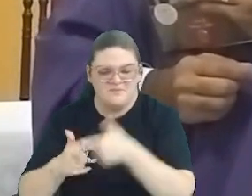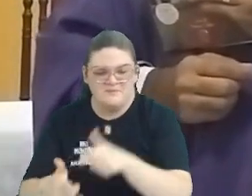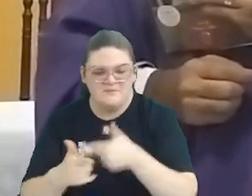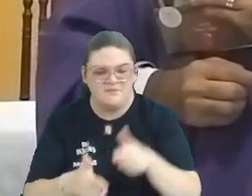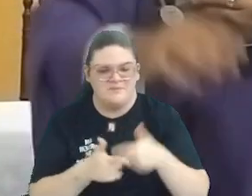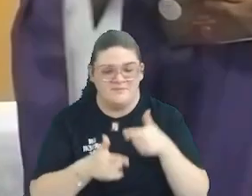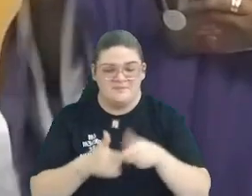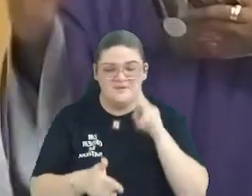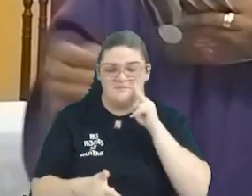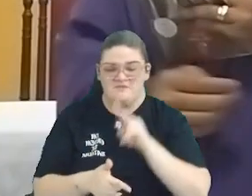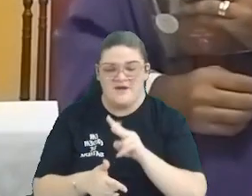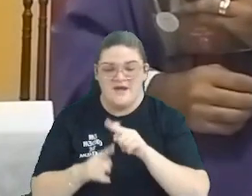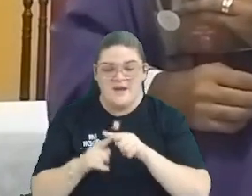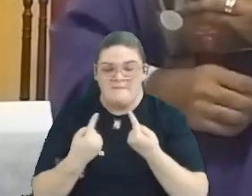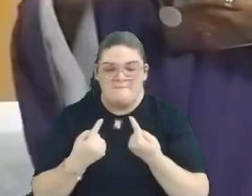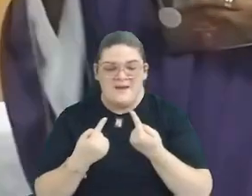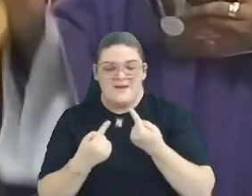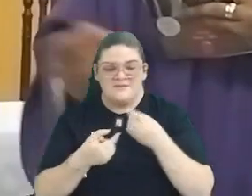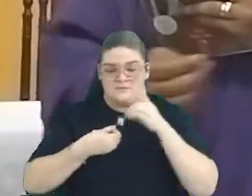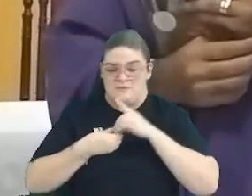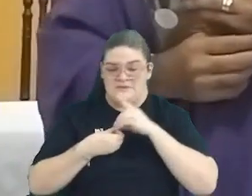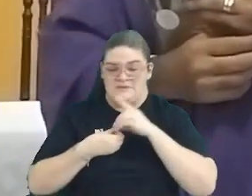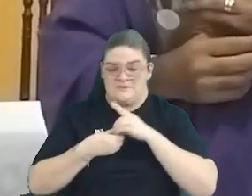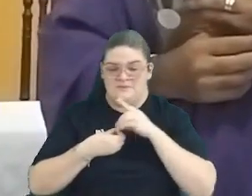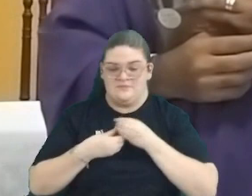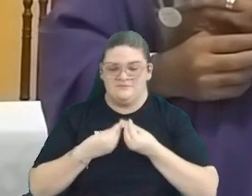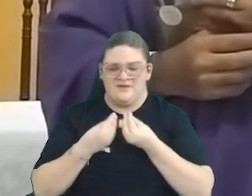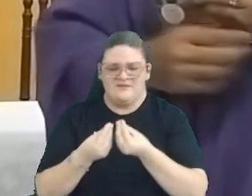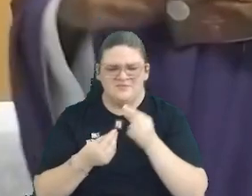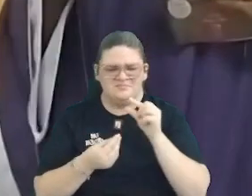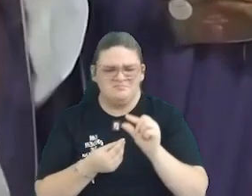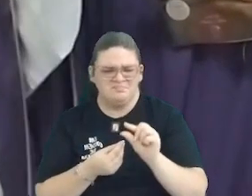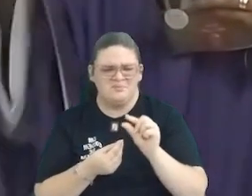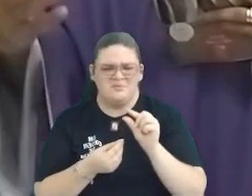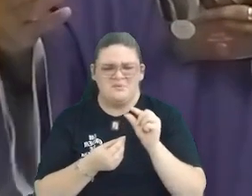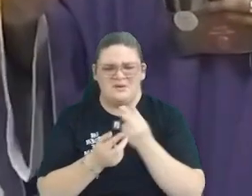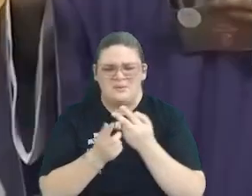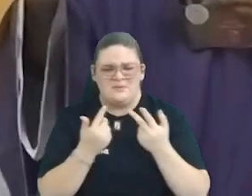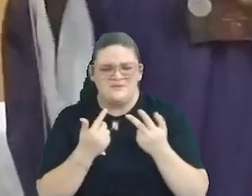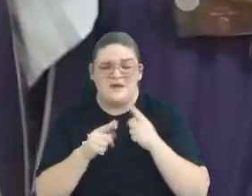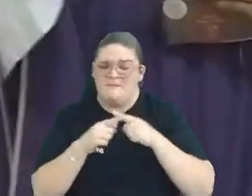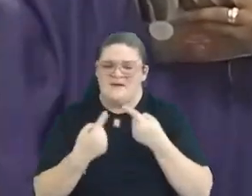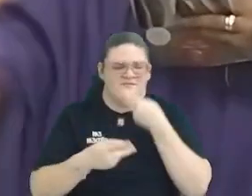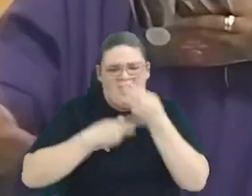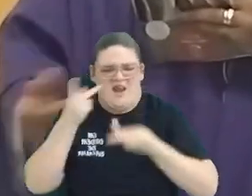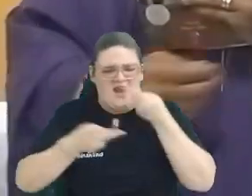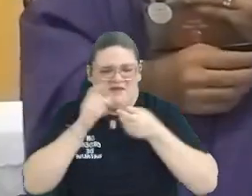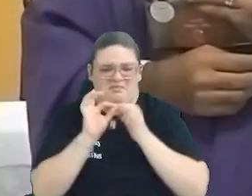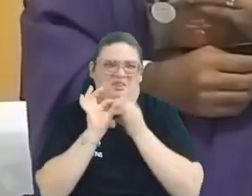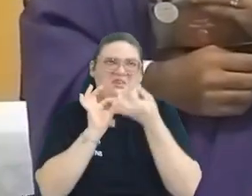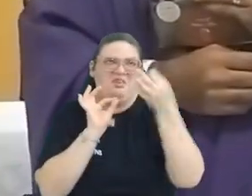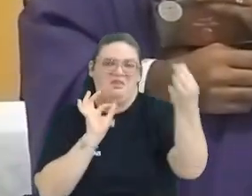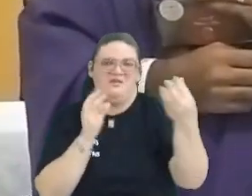seu dízimo, não devolve quase nada quando devolve. Aí está sempre falando, aí está sempre